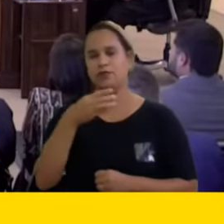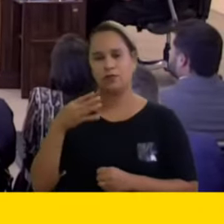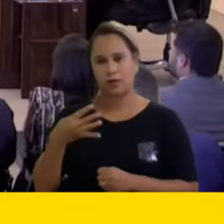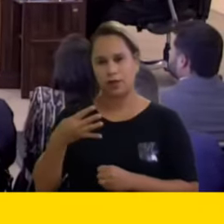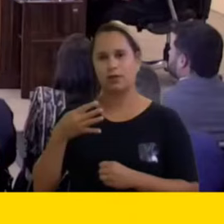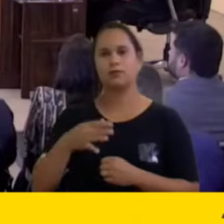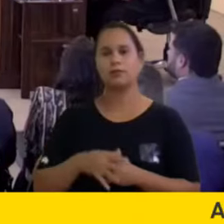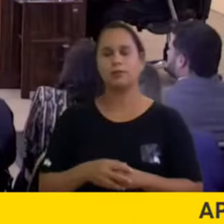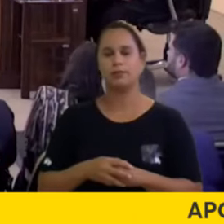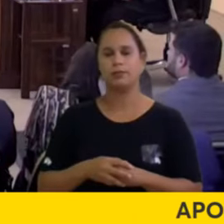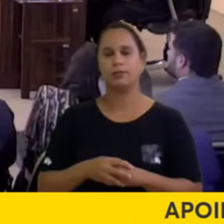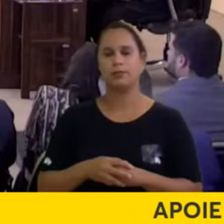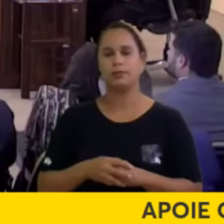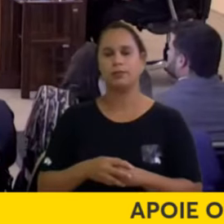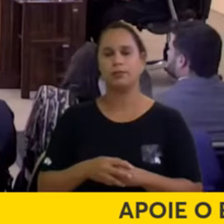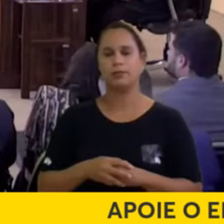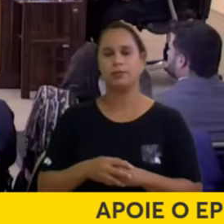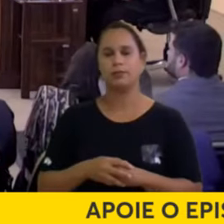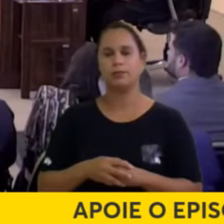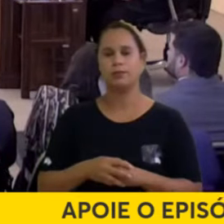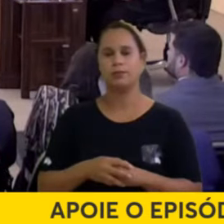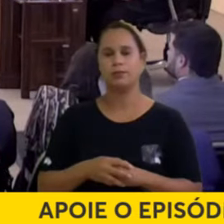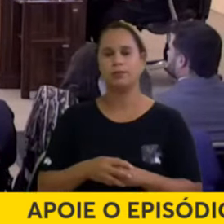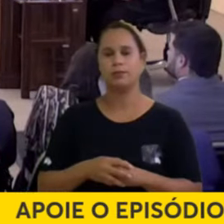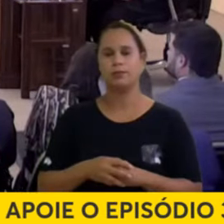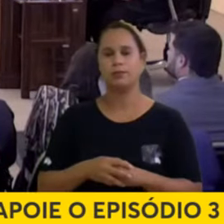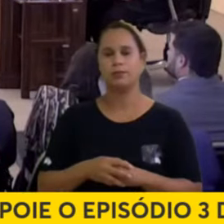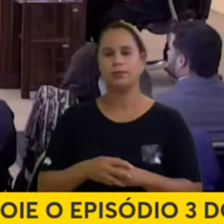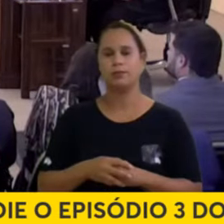desse Tribunal Regional Eleitoral do